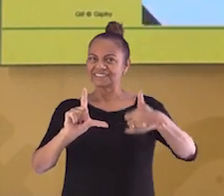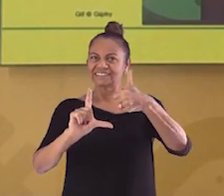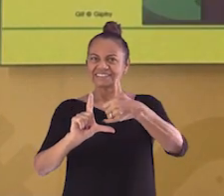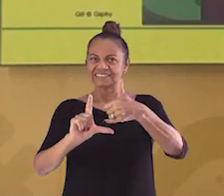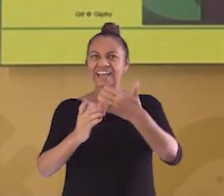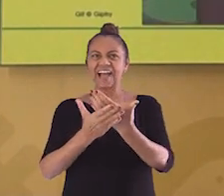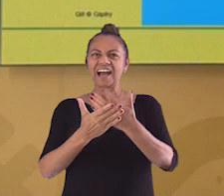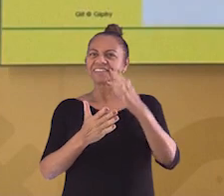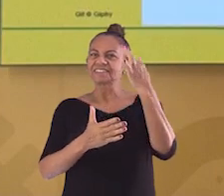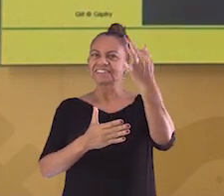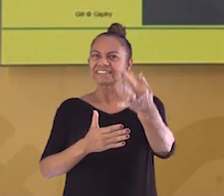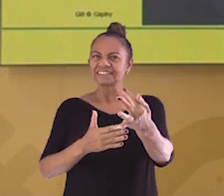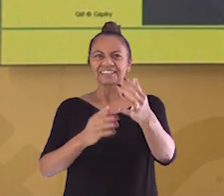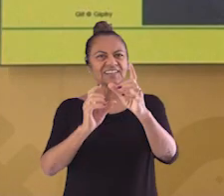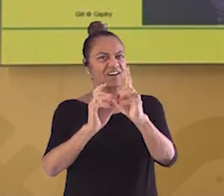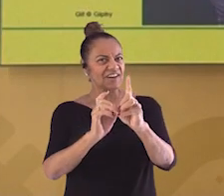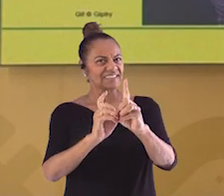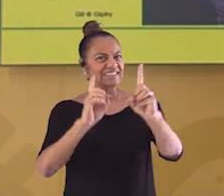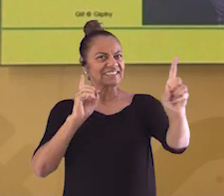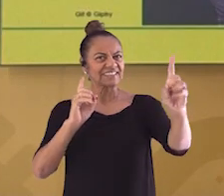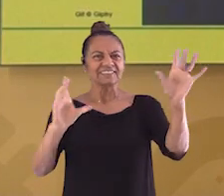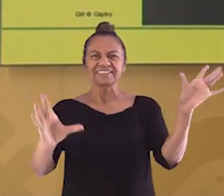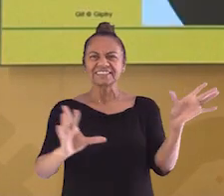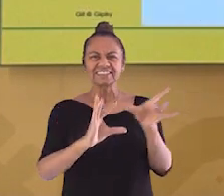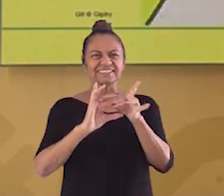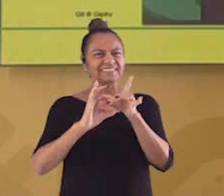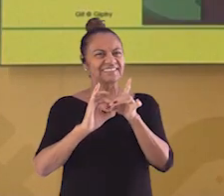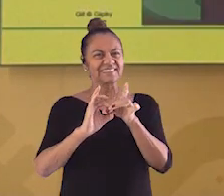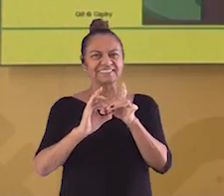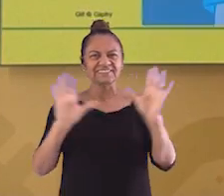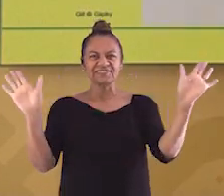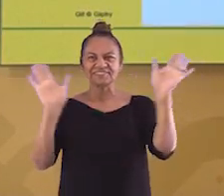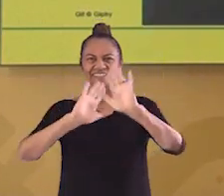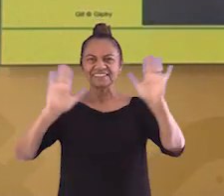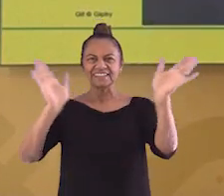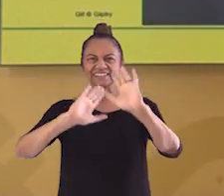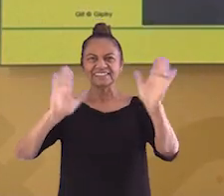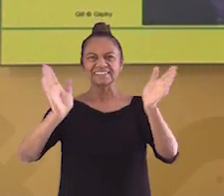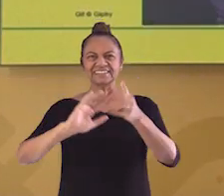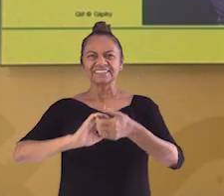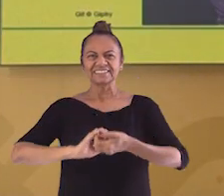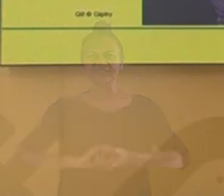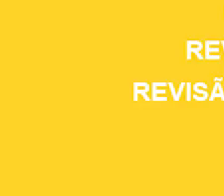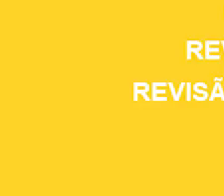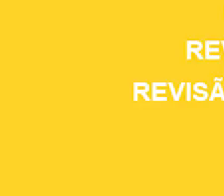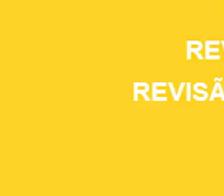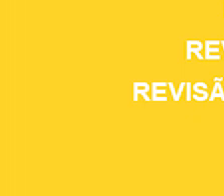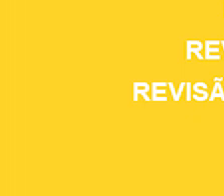QR Code. Até a próxima aula e mesmo distantes estamos juntos. Tchau, tchau!